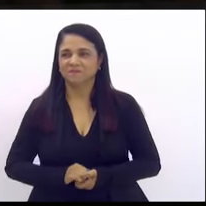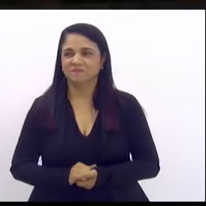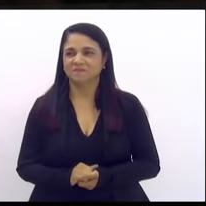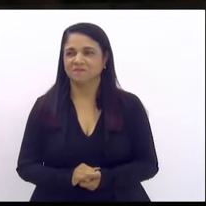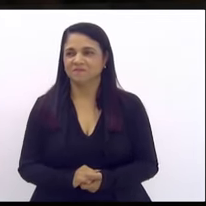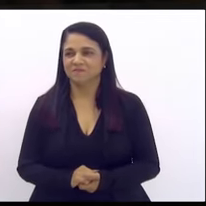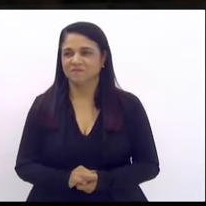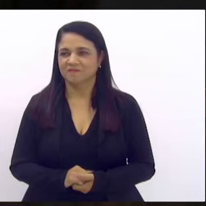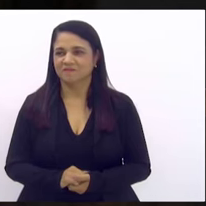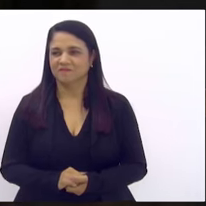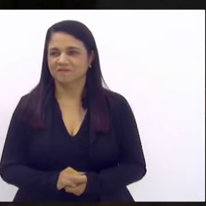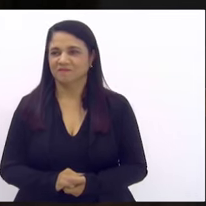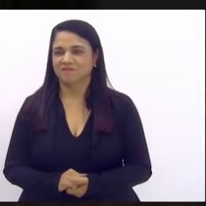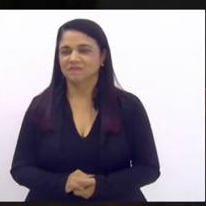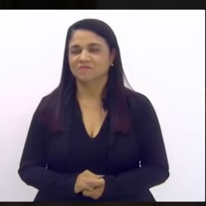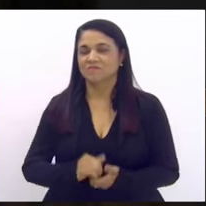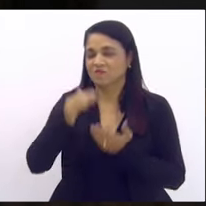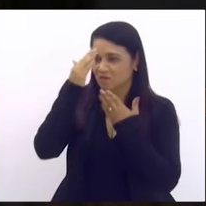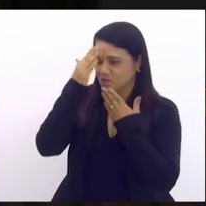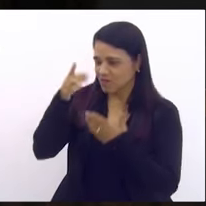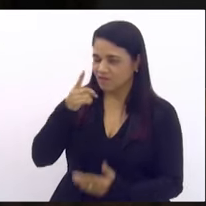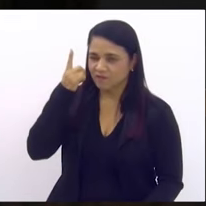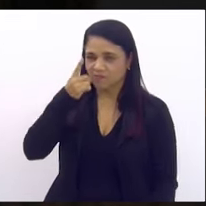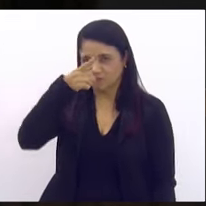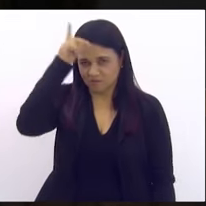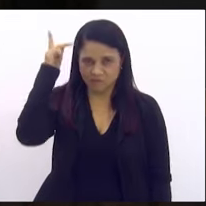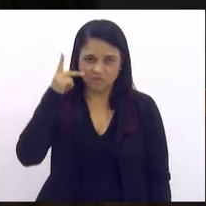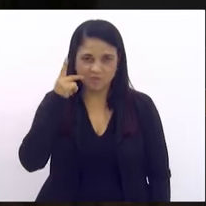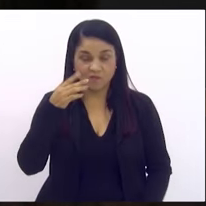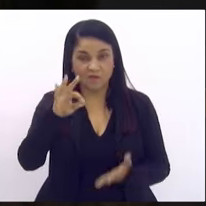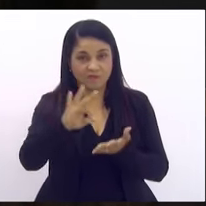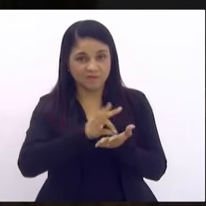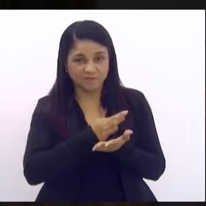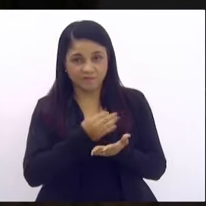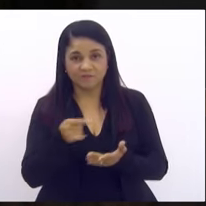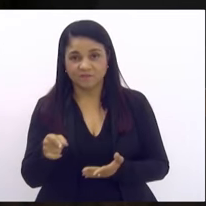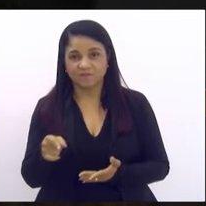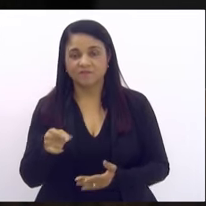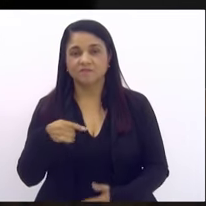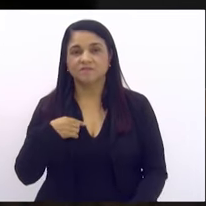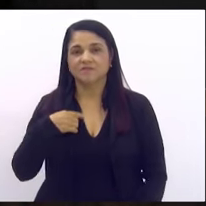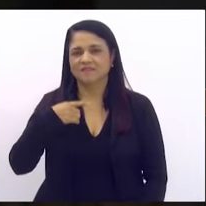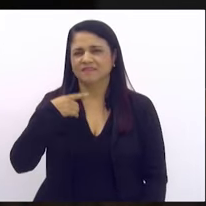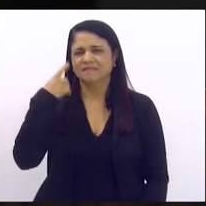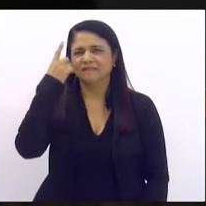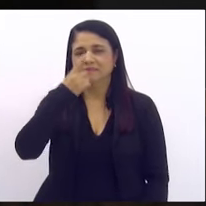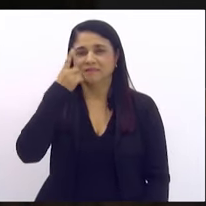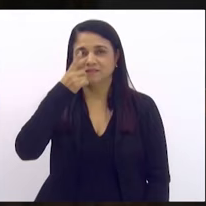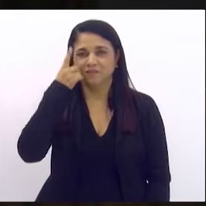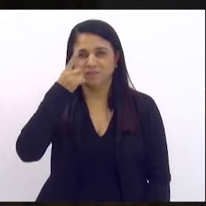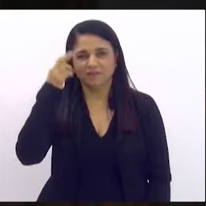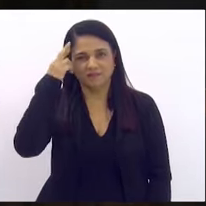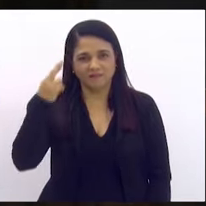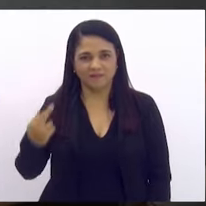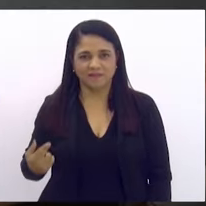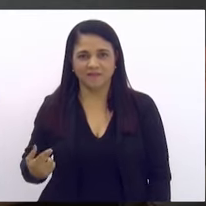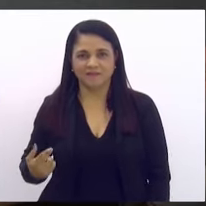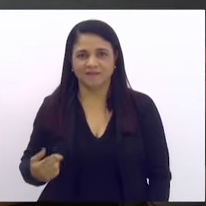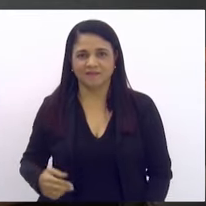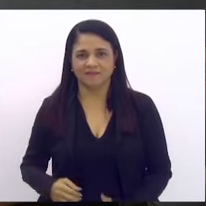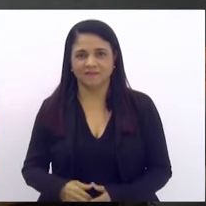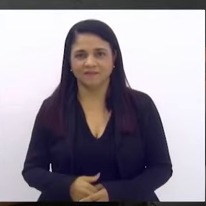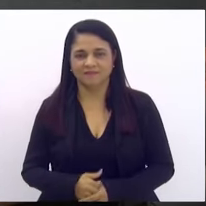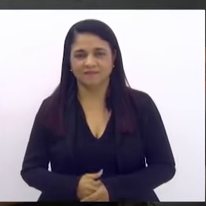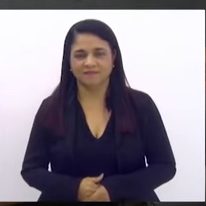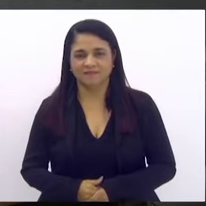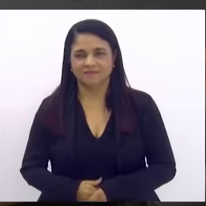Presidente Obrigado Deputado luí Paulo próxima oradora escrita deputada Renata Souza